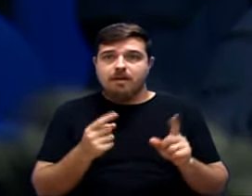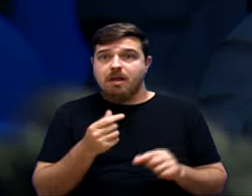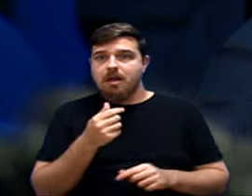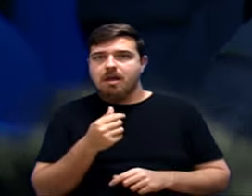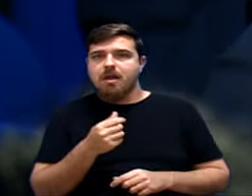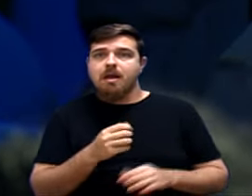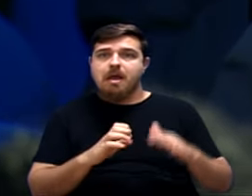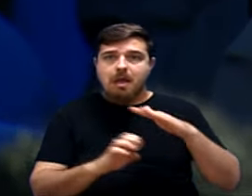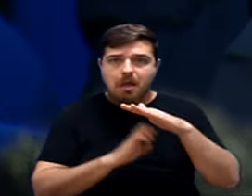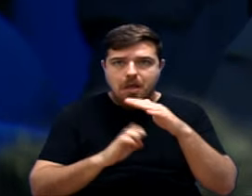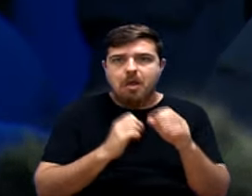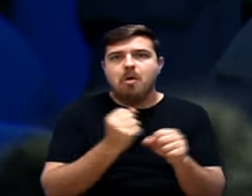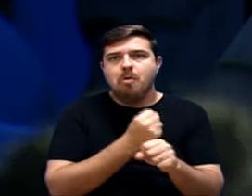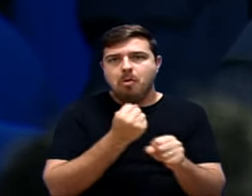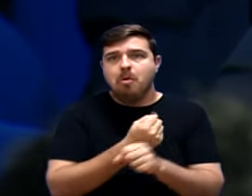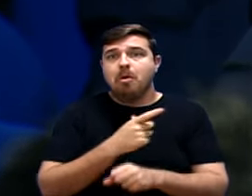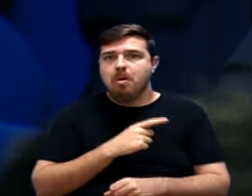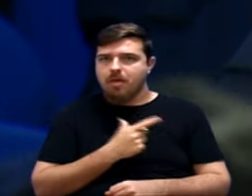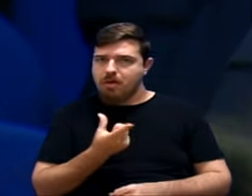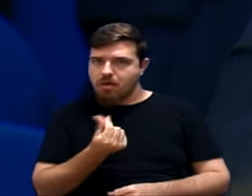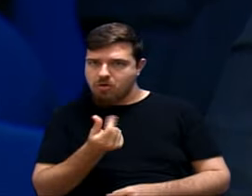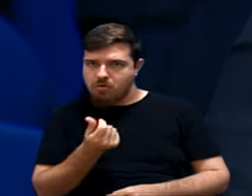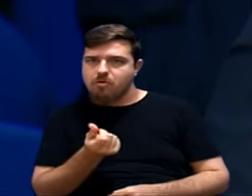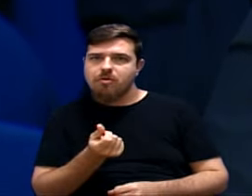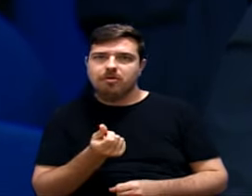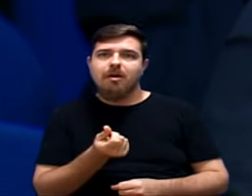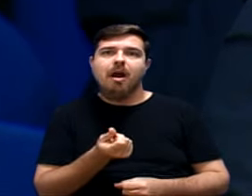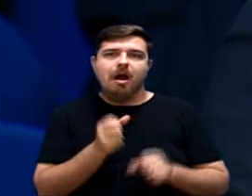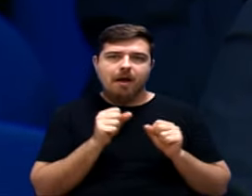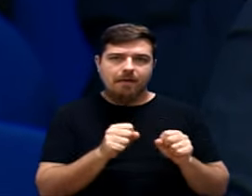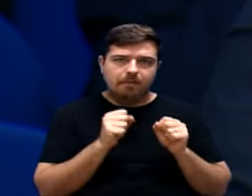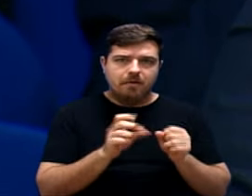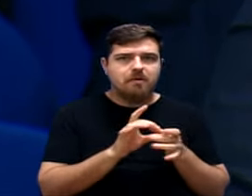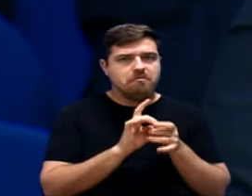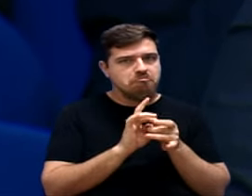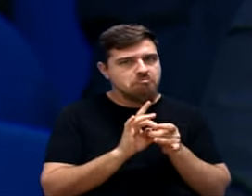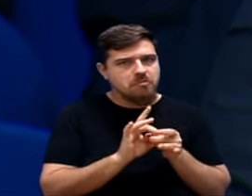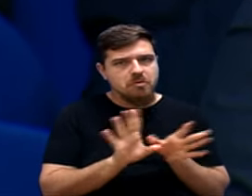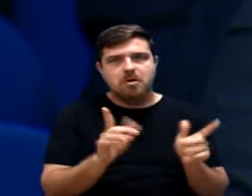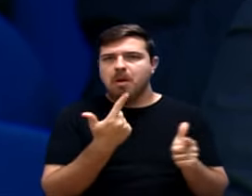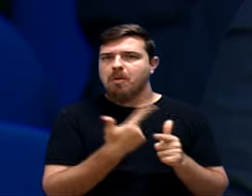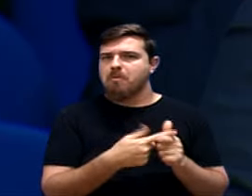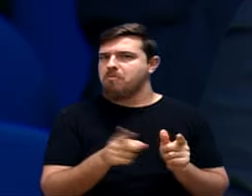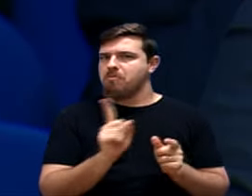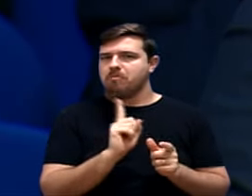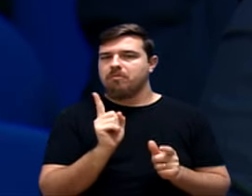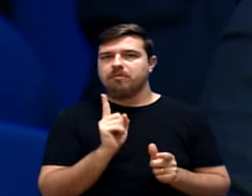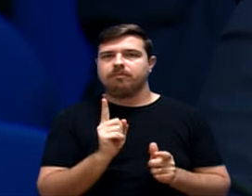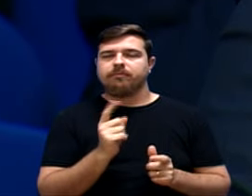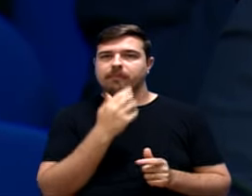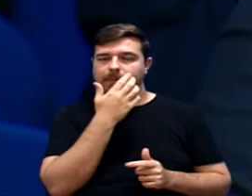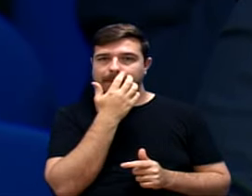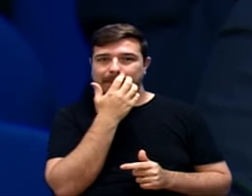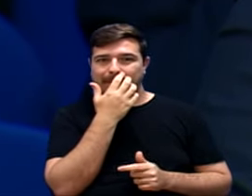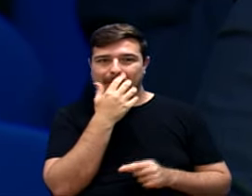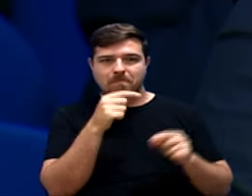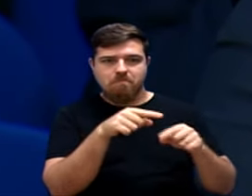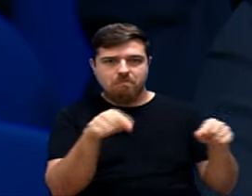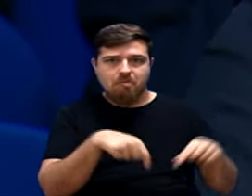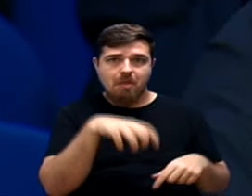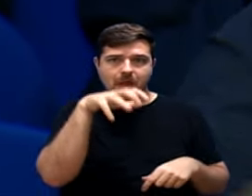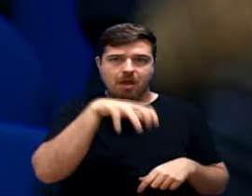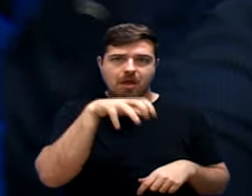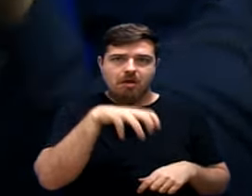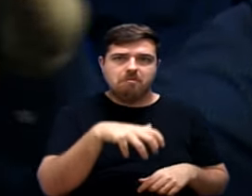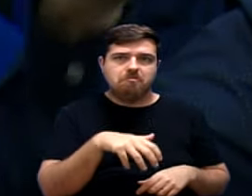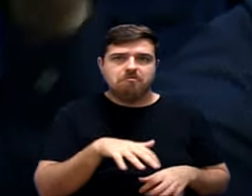pode que tem dinheiro para gastar que chega Ali vai fazer empreendimento Daí pode fazer em área de alargamento